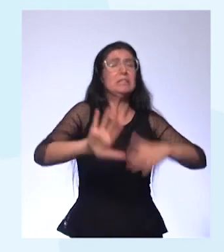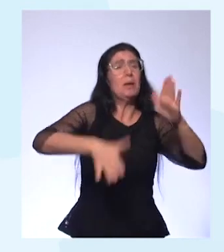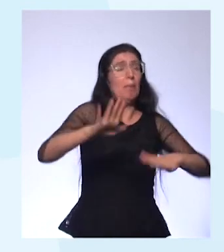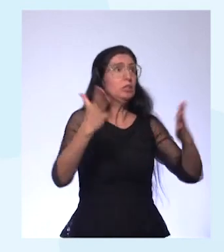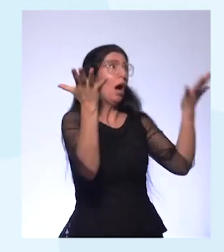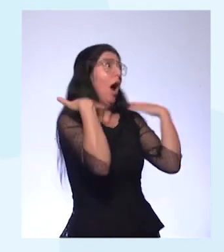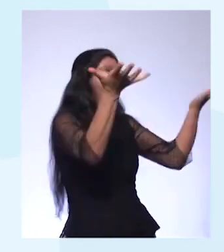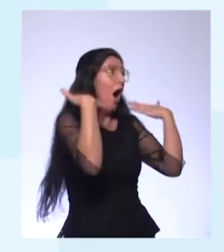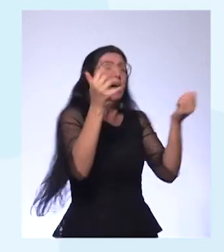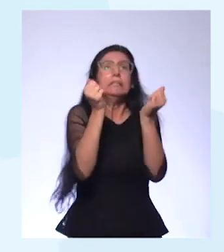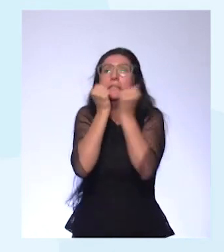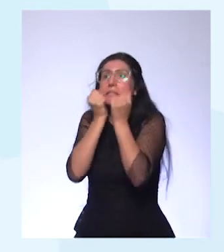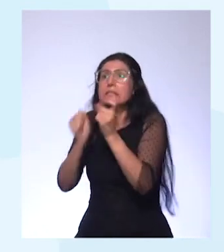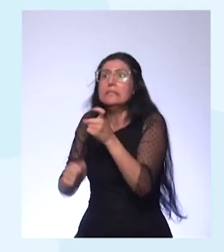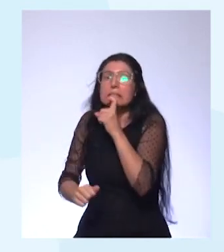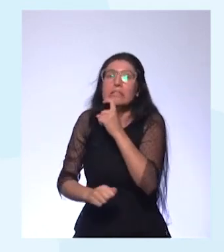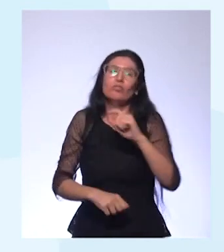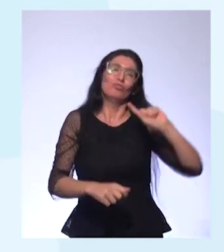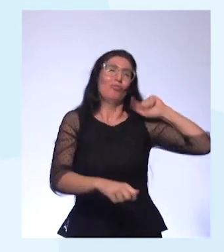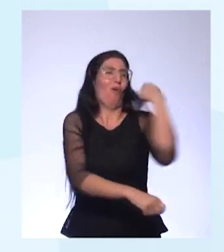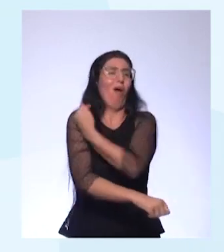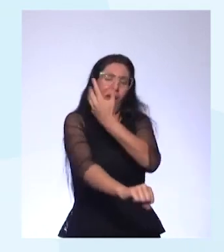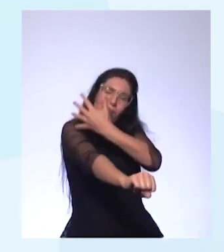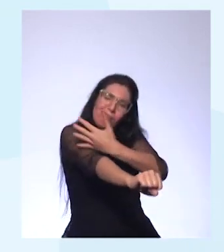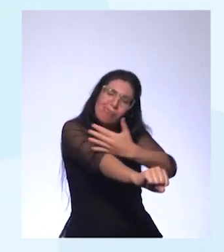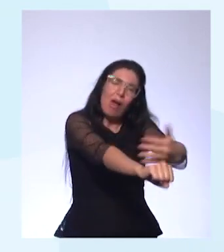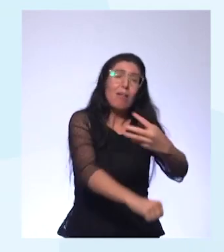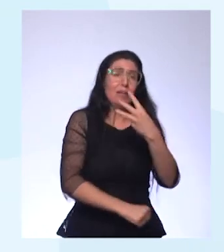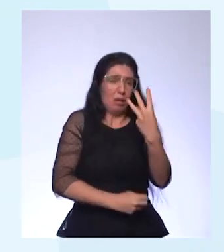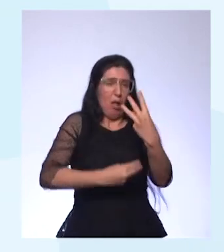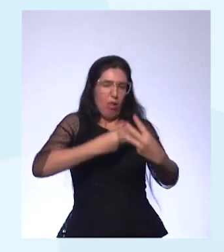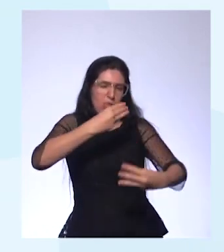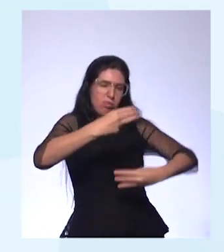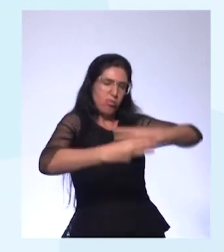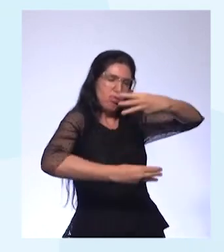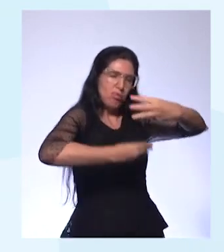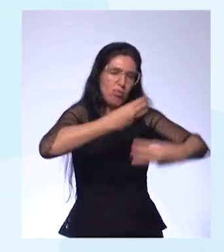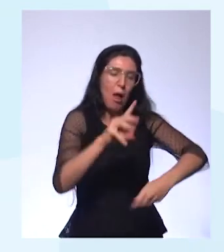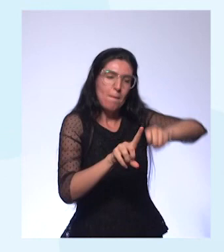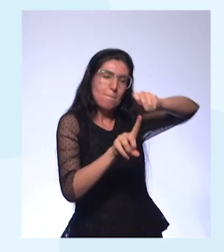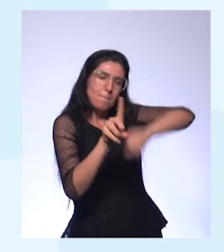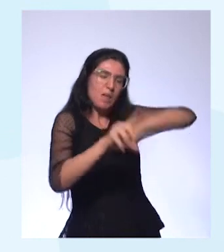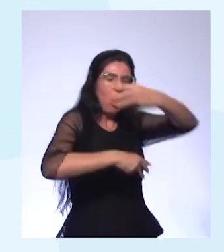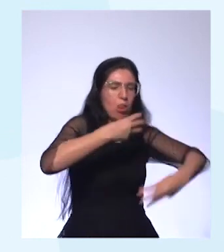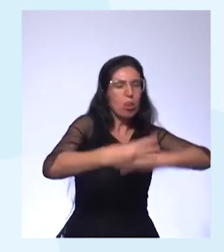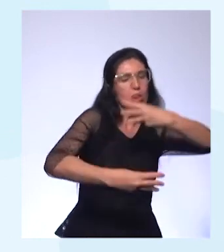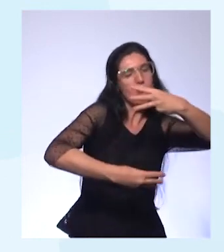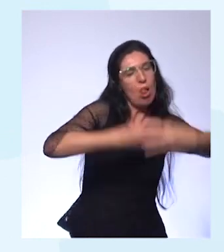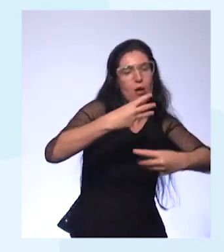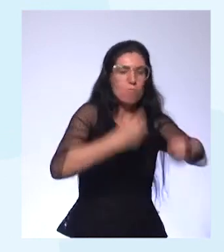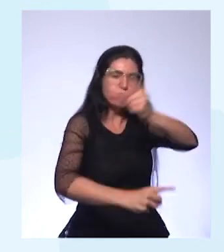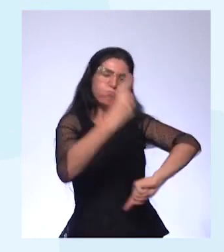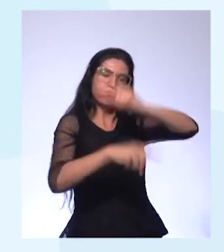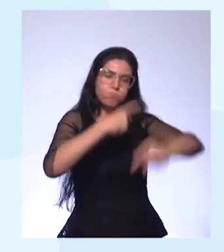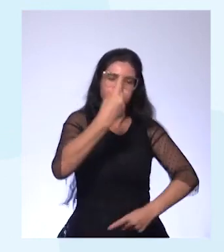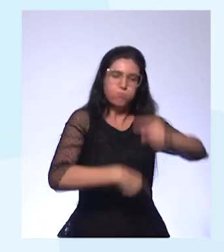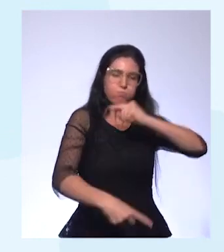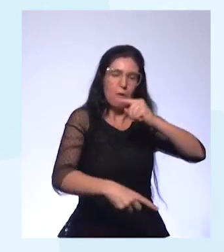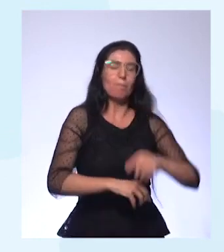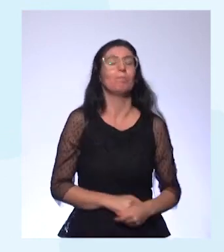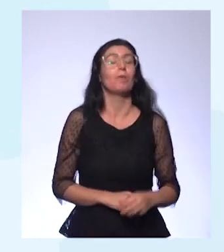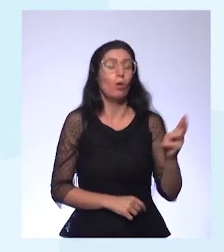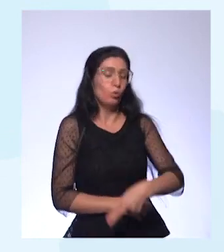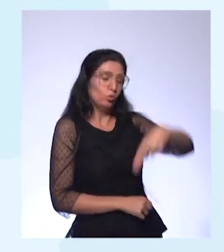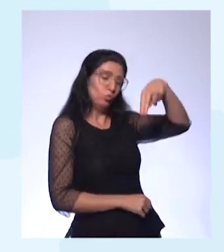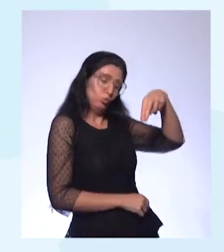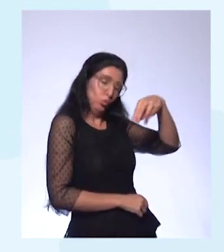aqui acostumados aí de 3 em 3 meses em mudanças das estações do ano. Então, são regiões extremas, né, no extremo